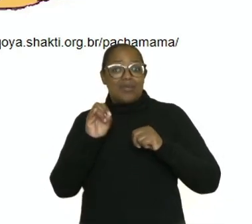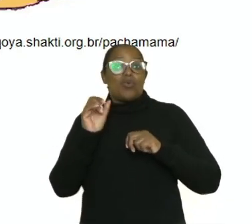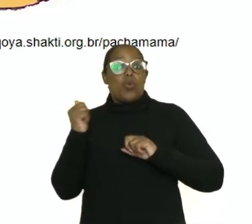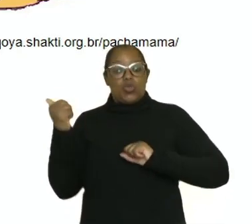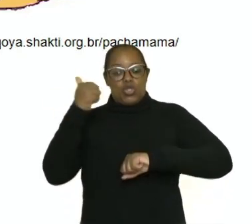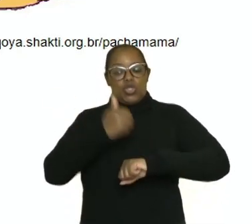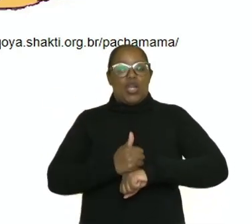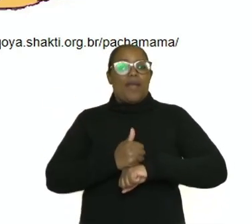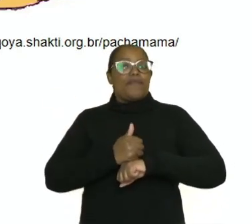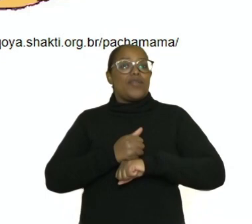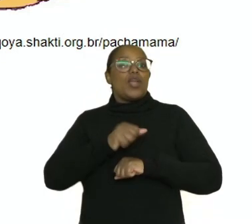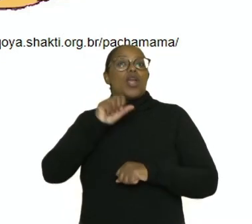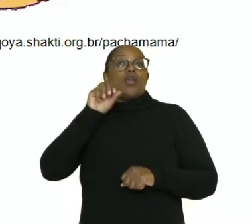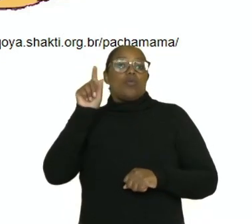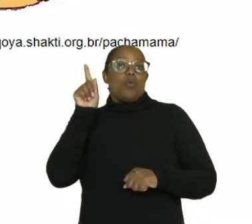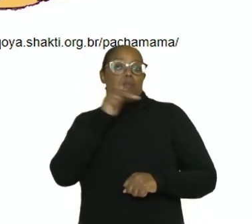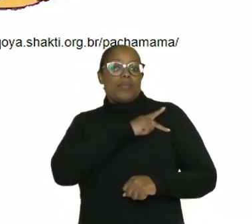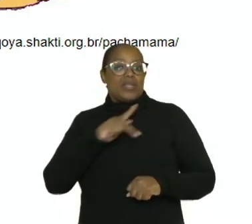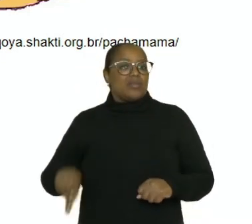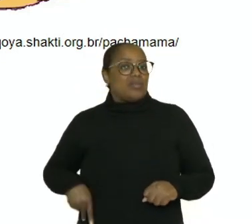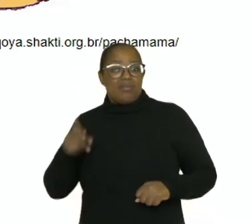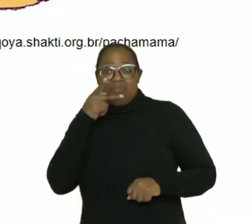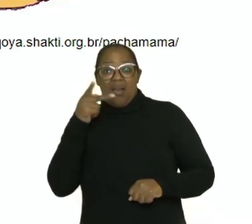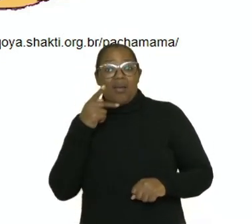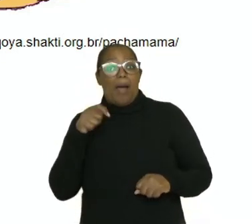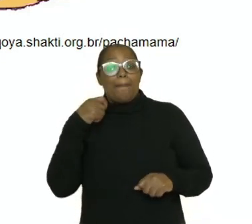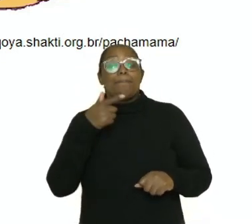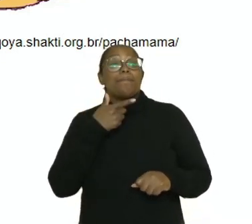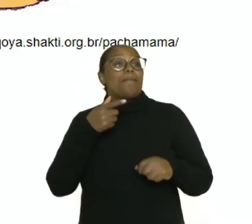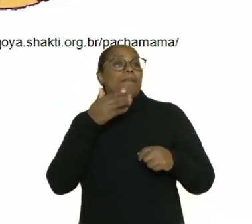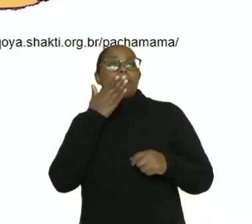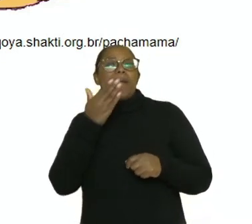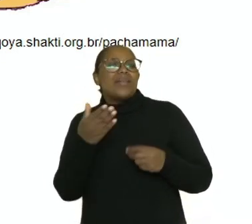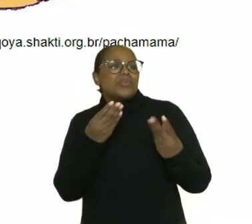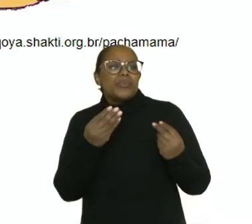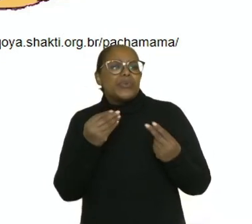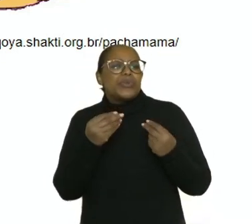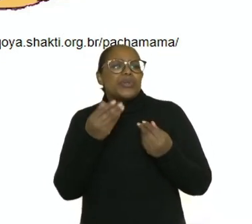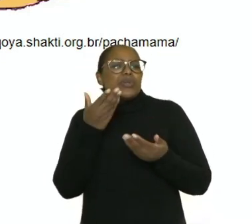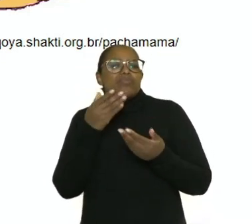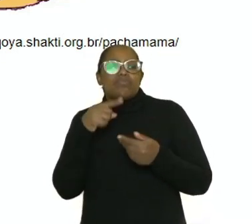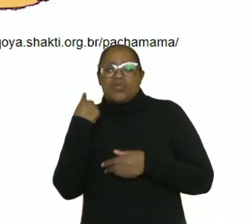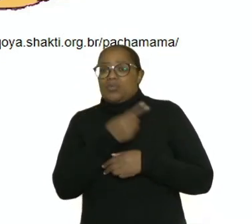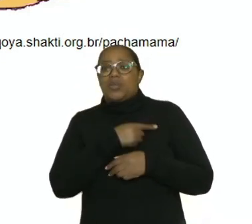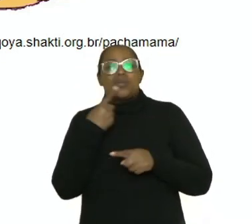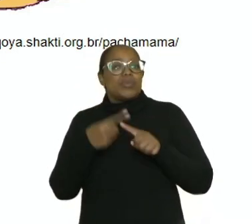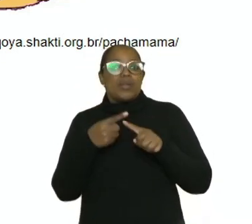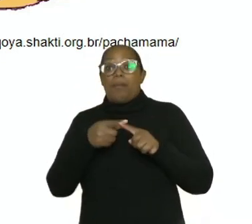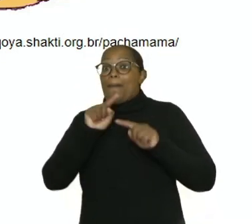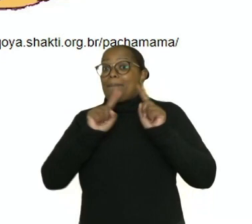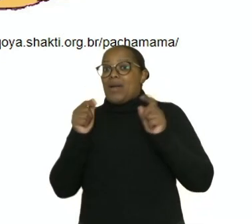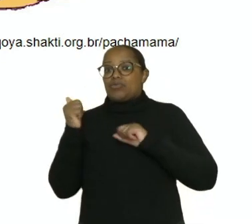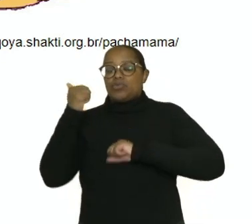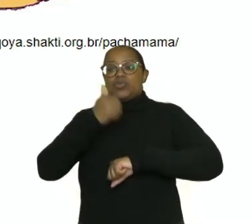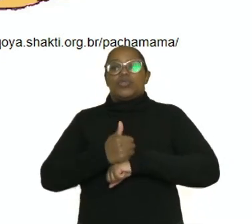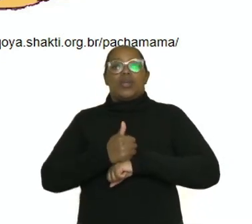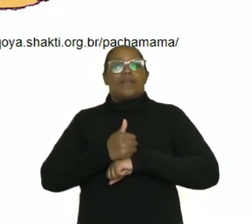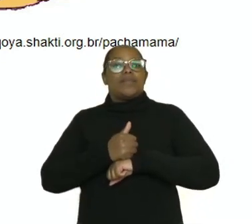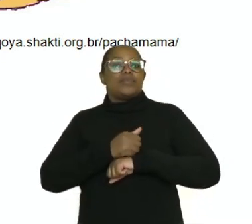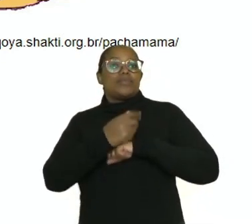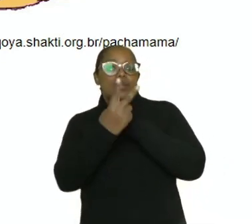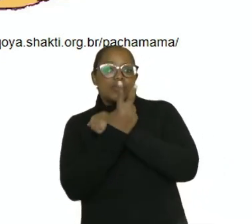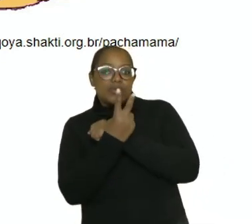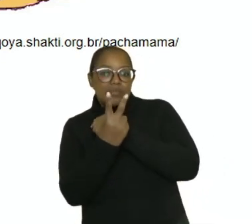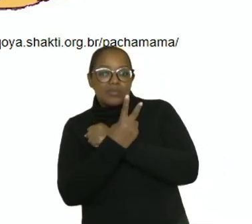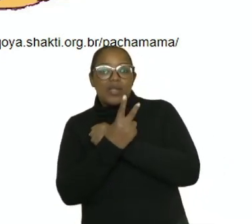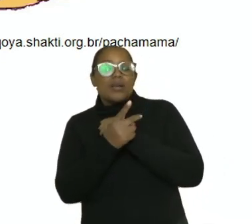Washington manda dizer que deseja comprar nossa terra, pede muito de nós. O grande chefe diz que nos reservará um lugar